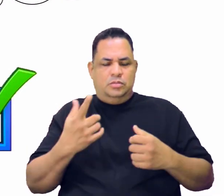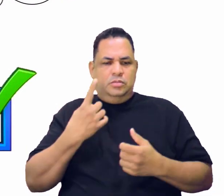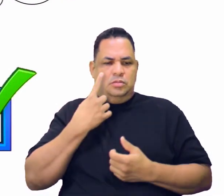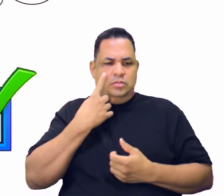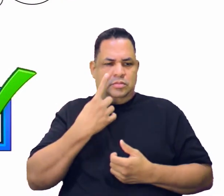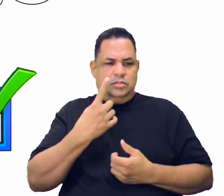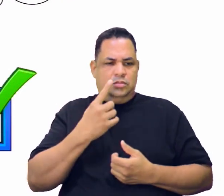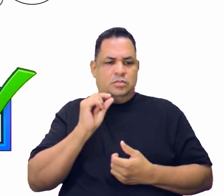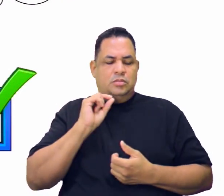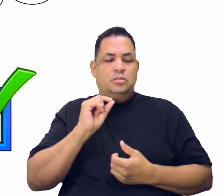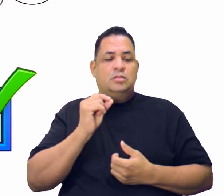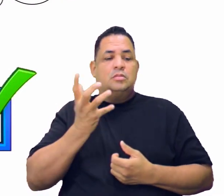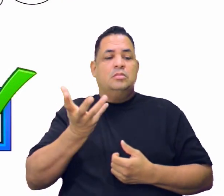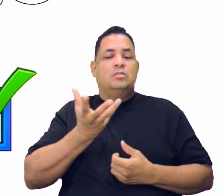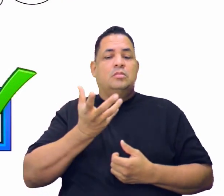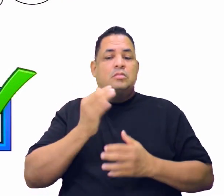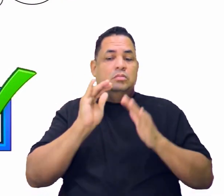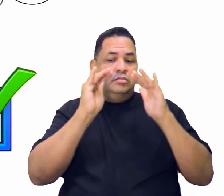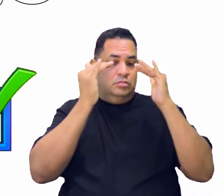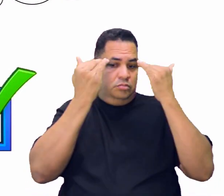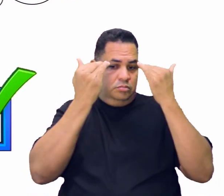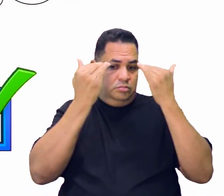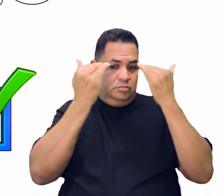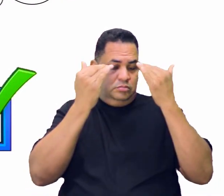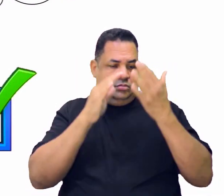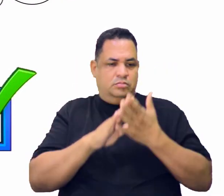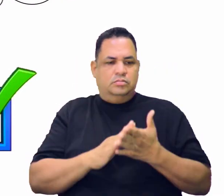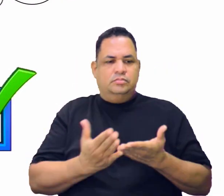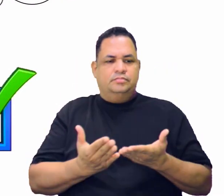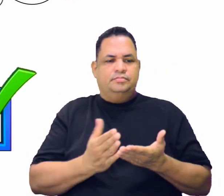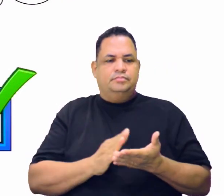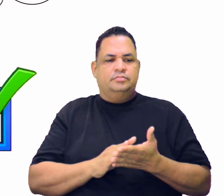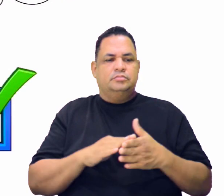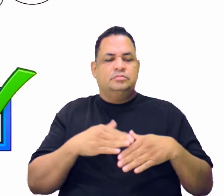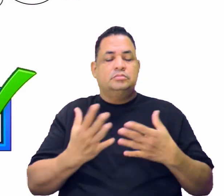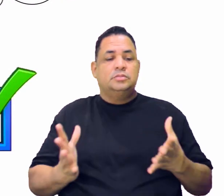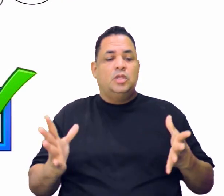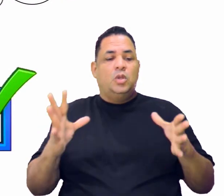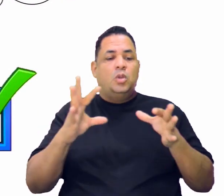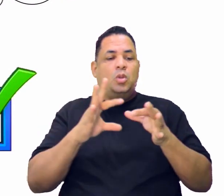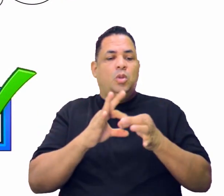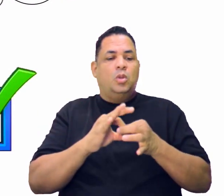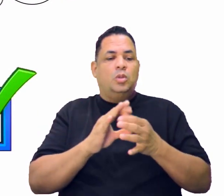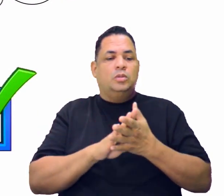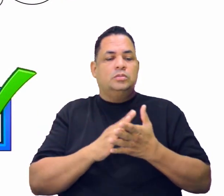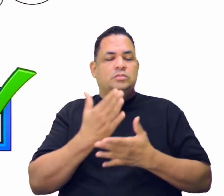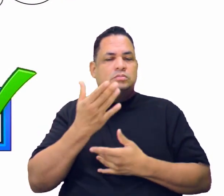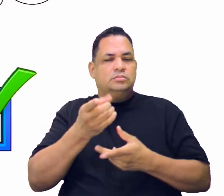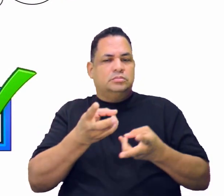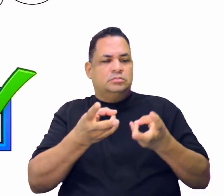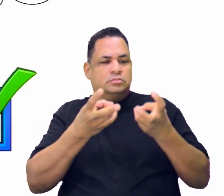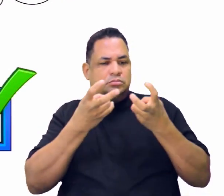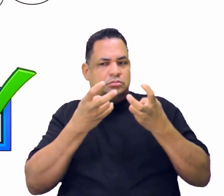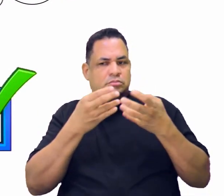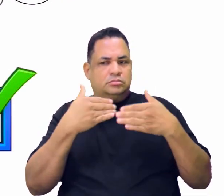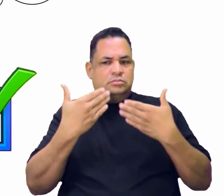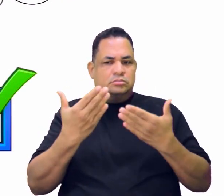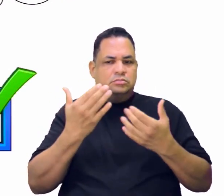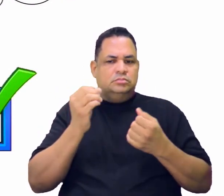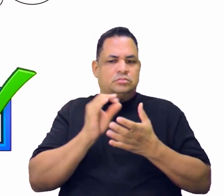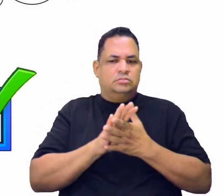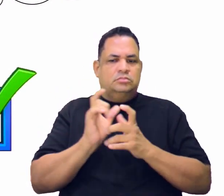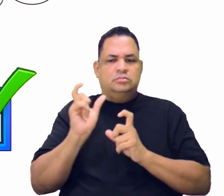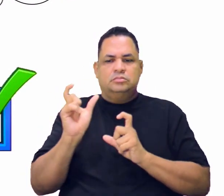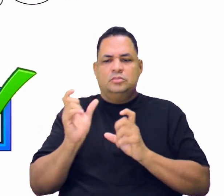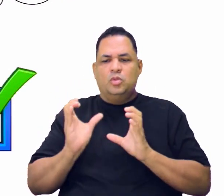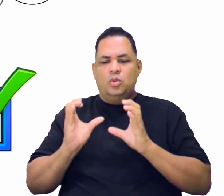só, o que eu quero que você preste atenção, tá bom? Pelo contexto, você vai identificando a classe